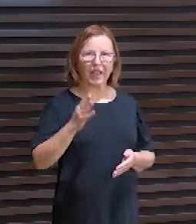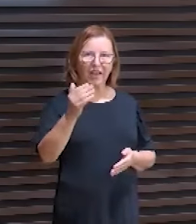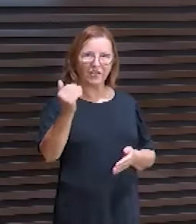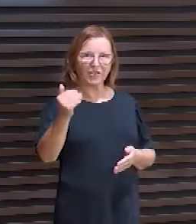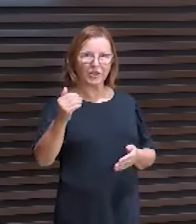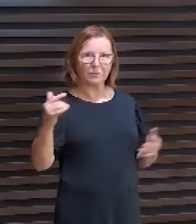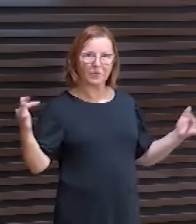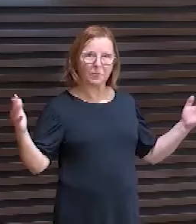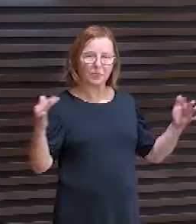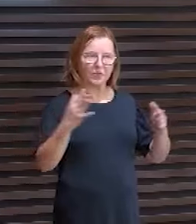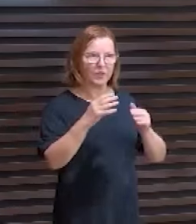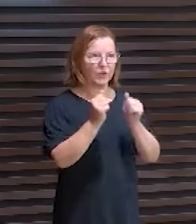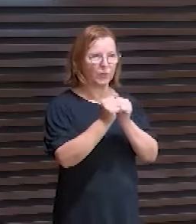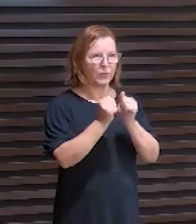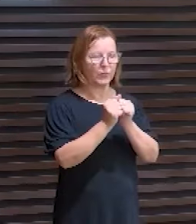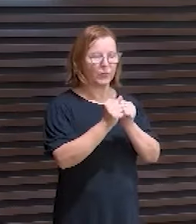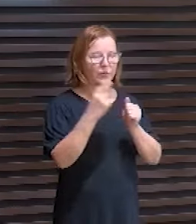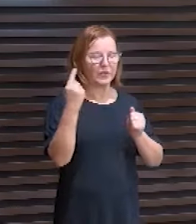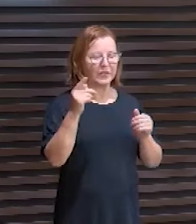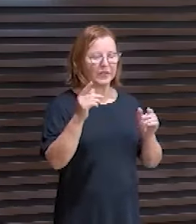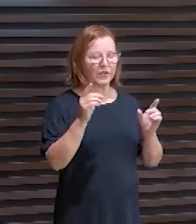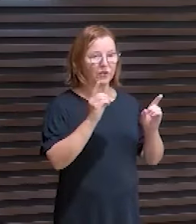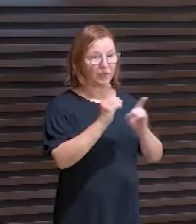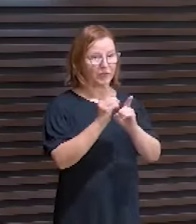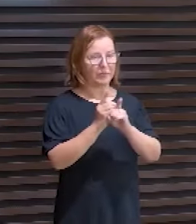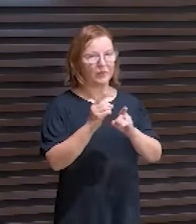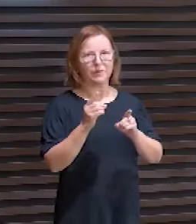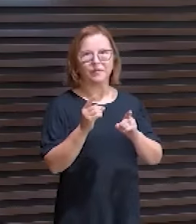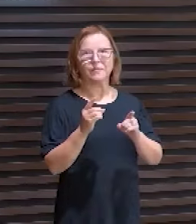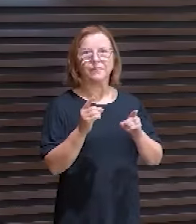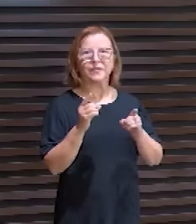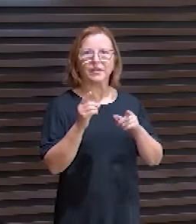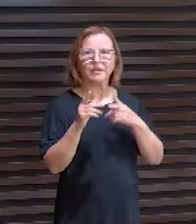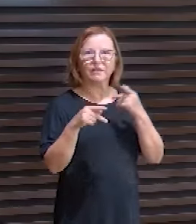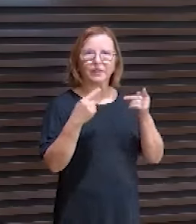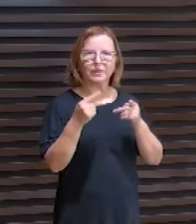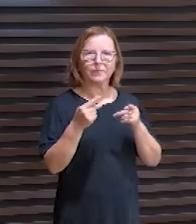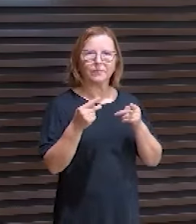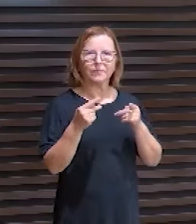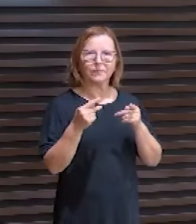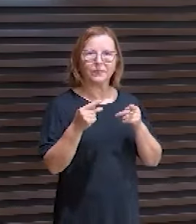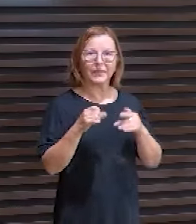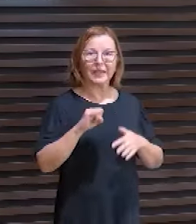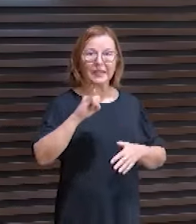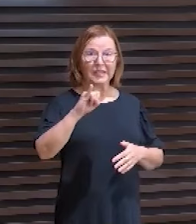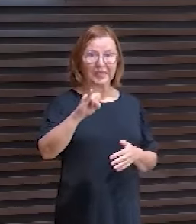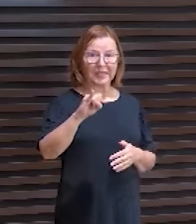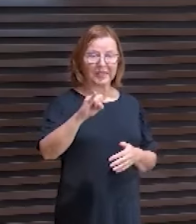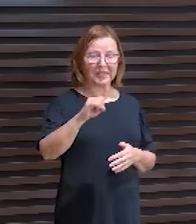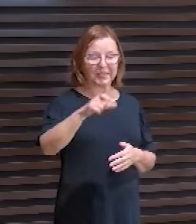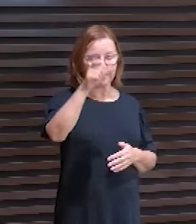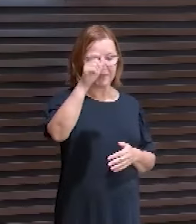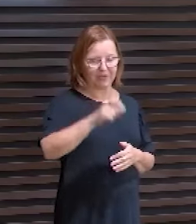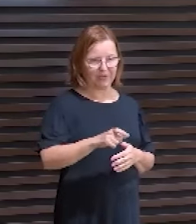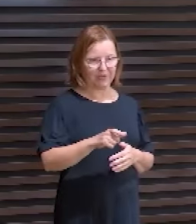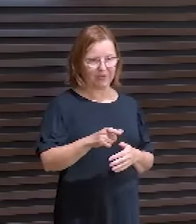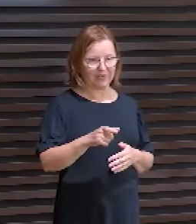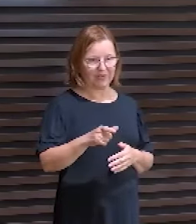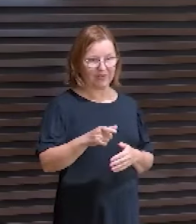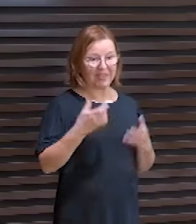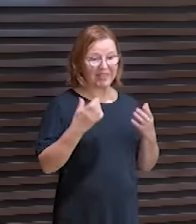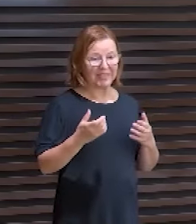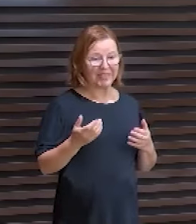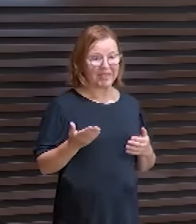juntamente os seus discípulos disse-lhes Jesus disse aos seus discípulos se alguém quer vir após mim